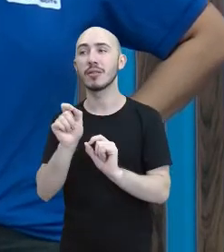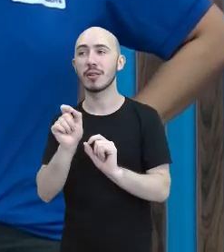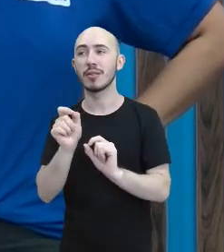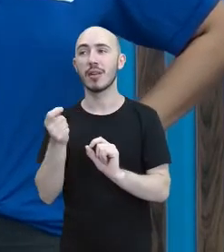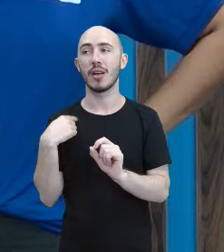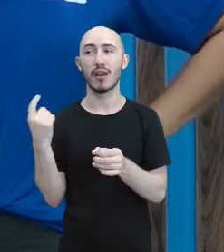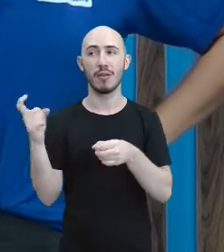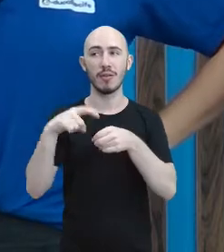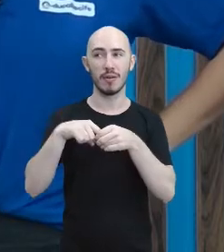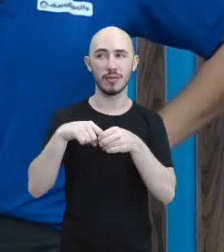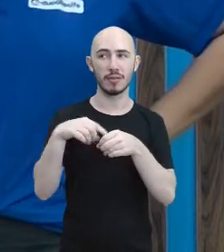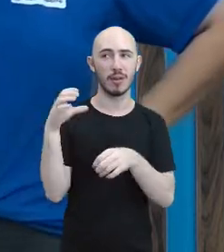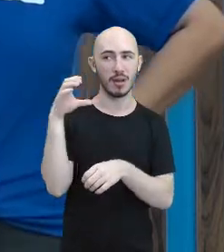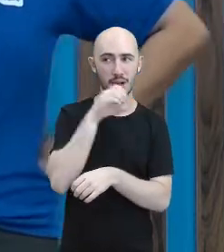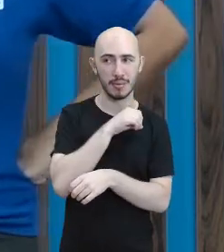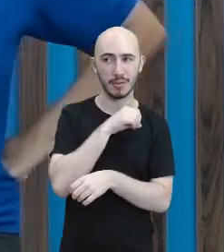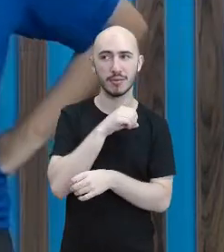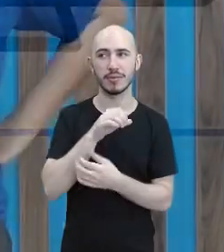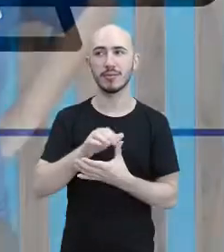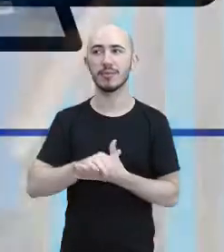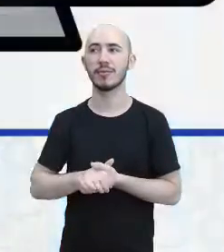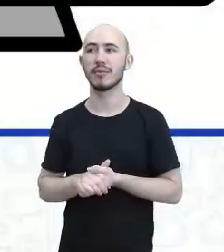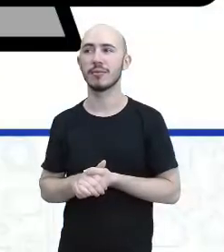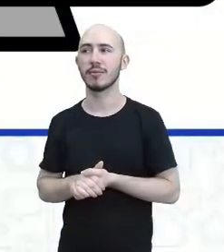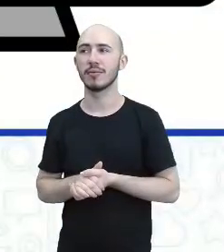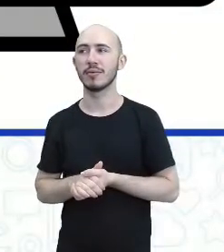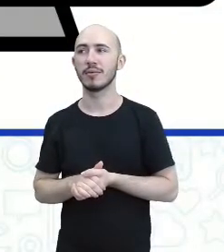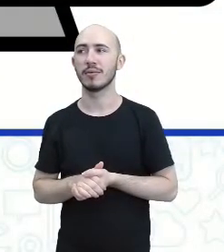e eu volto bem rápido, tá? Bem rapidinho.